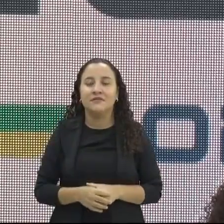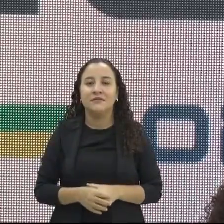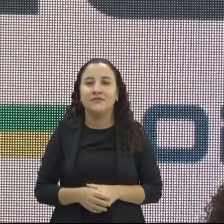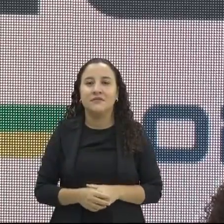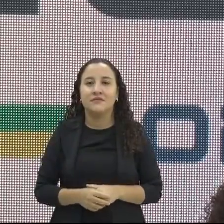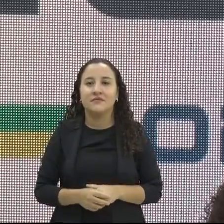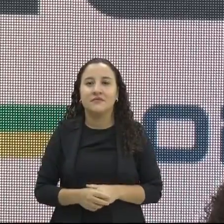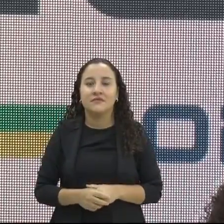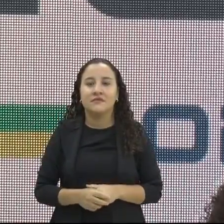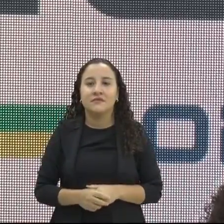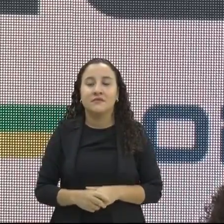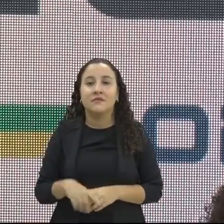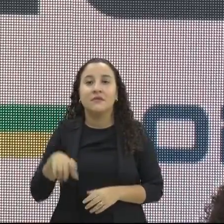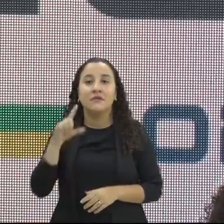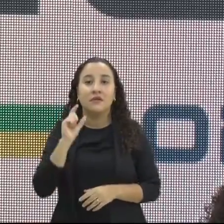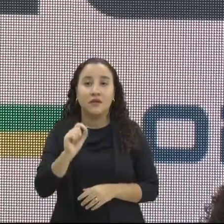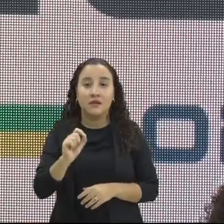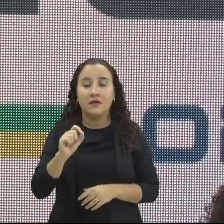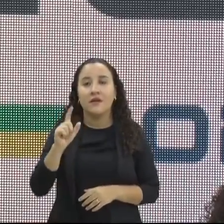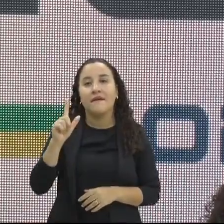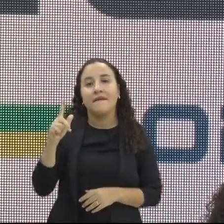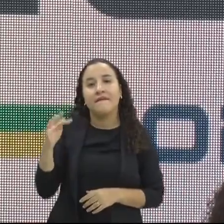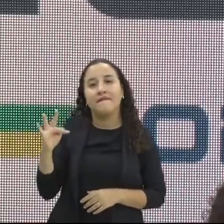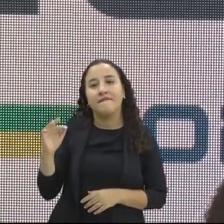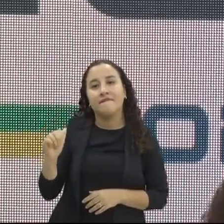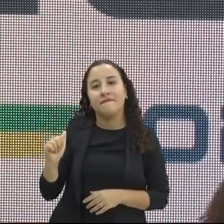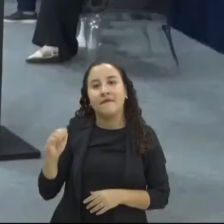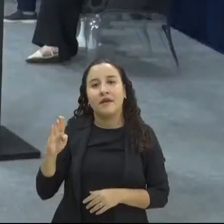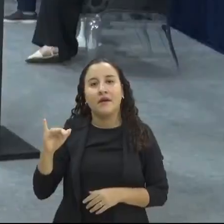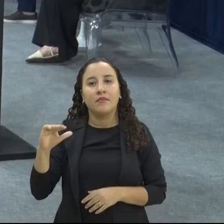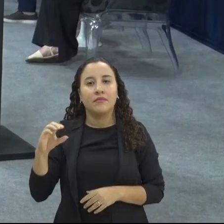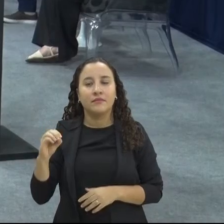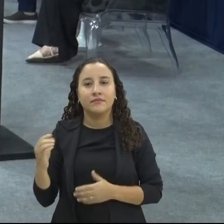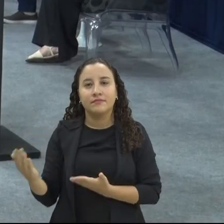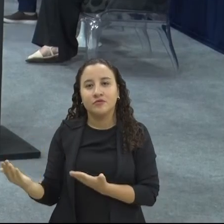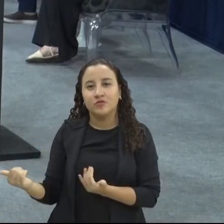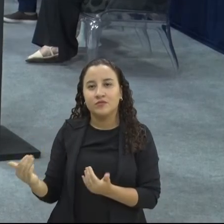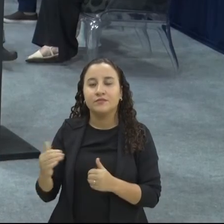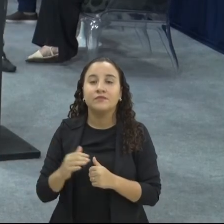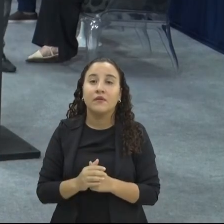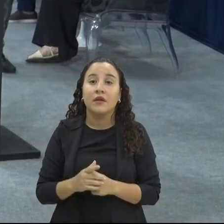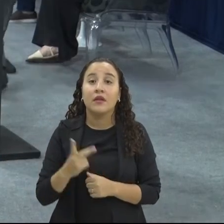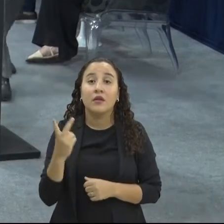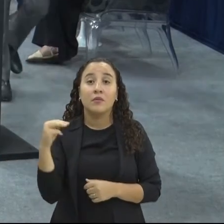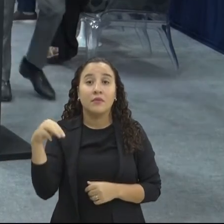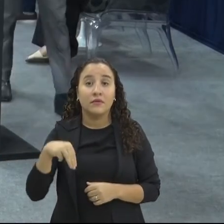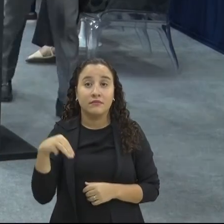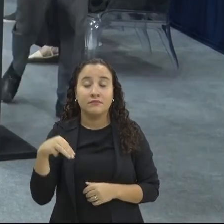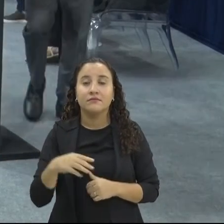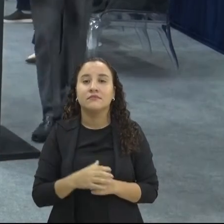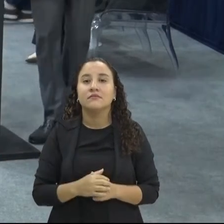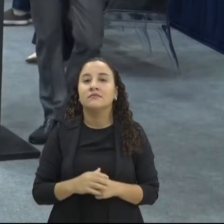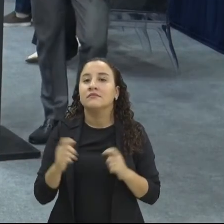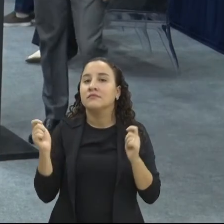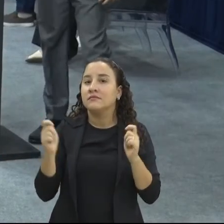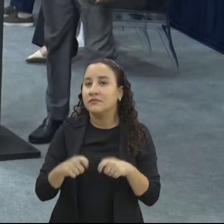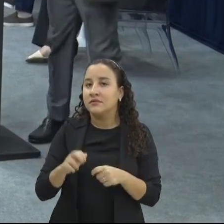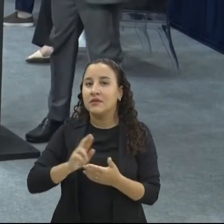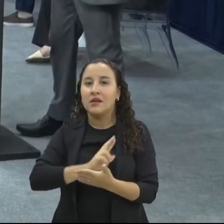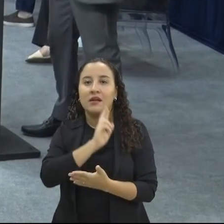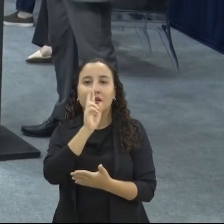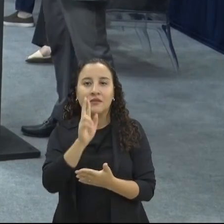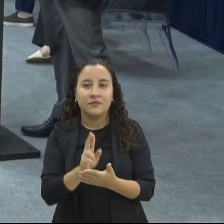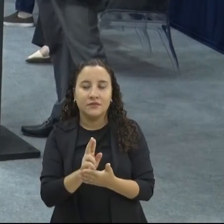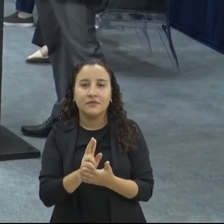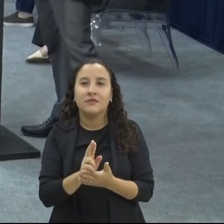Fábio Novo, do Partido dos Trabalhadores. Candidato, por gentileza, lembrando que o senhor terá 2 minutos para formular a sua